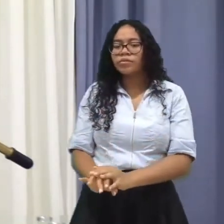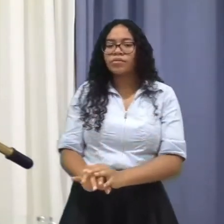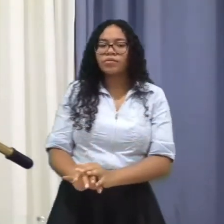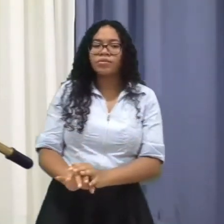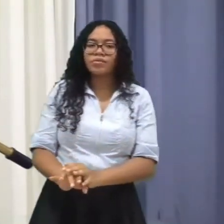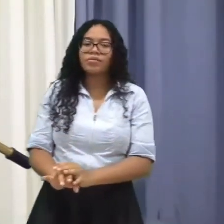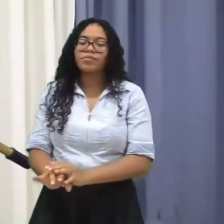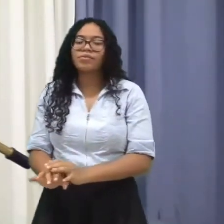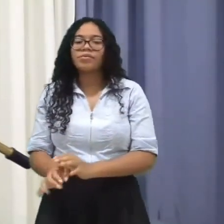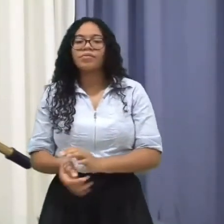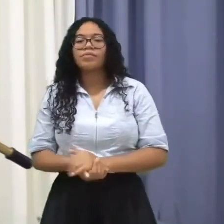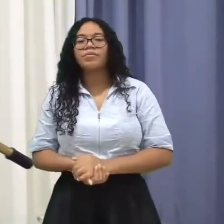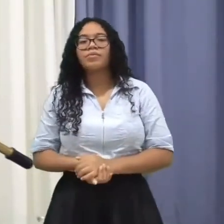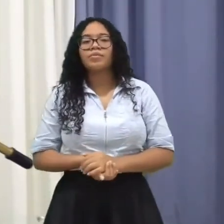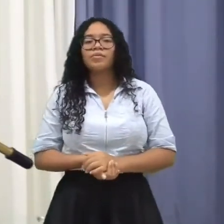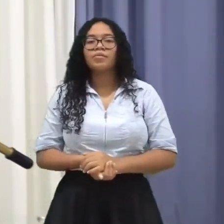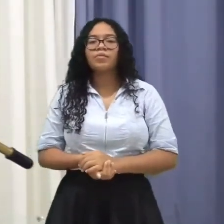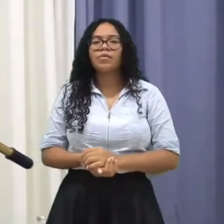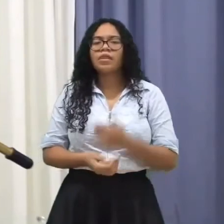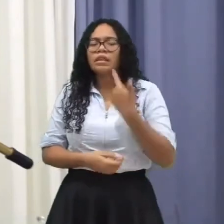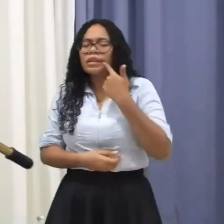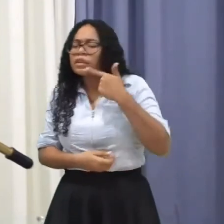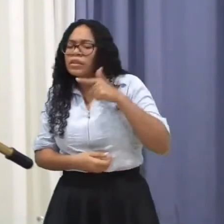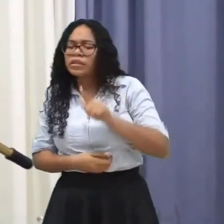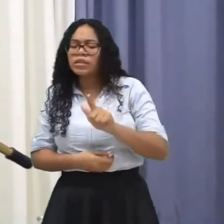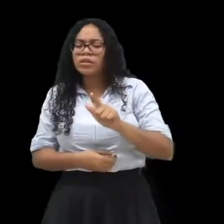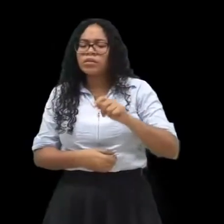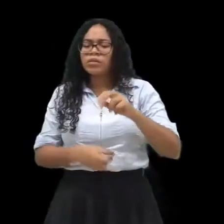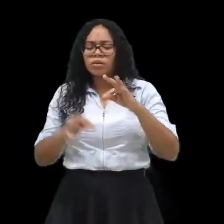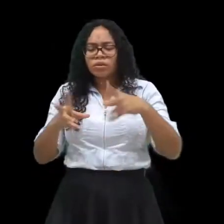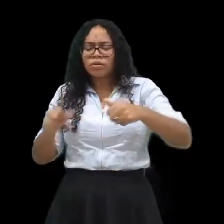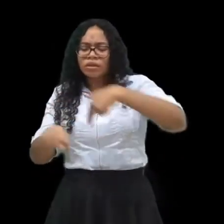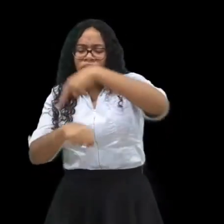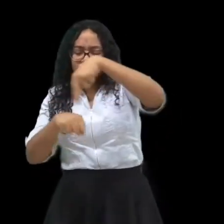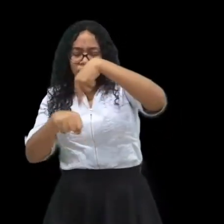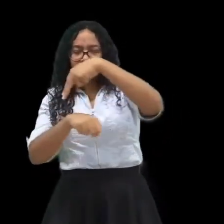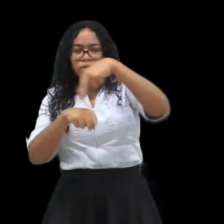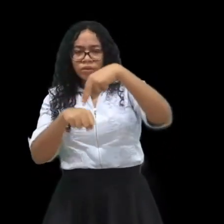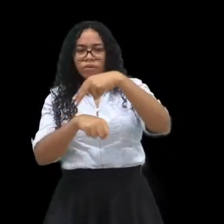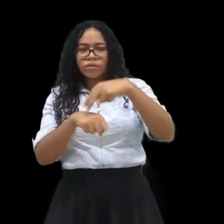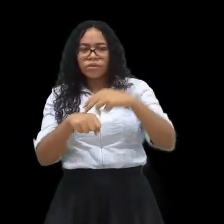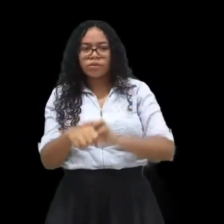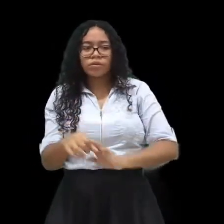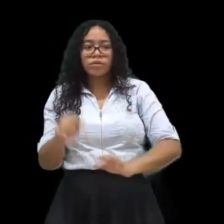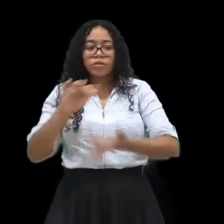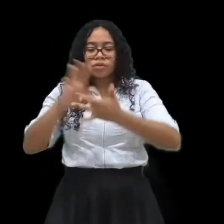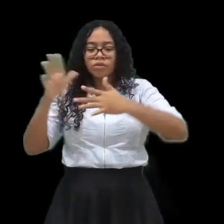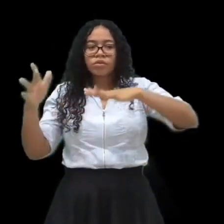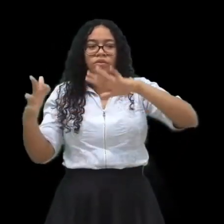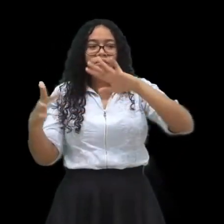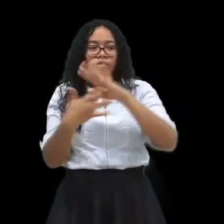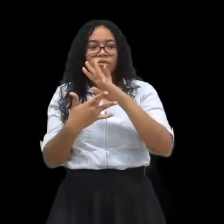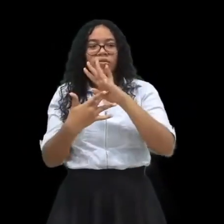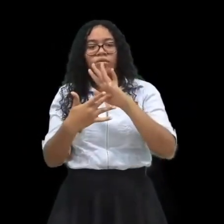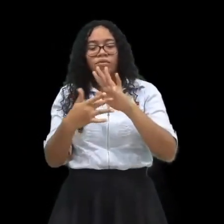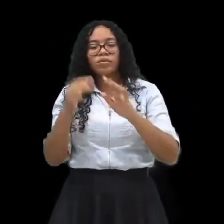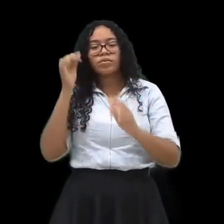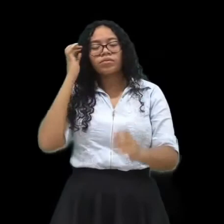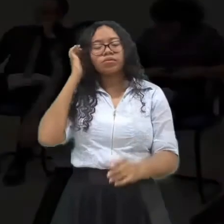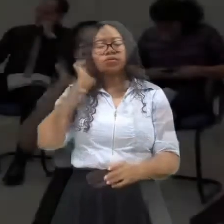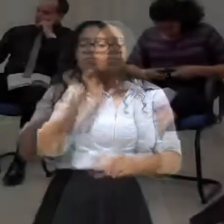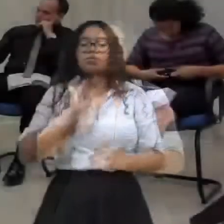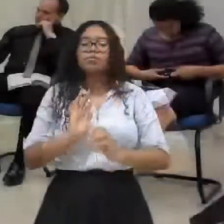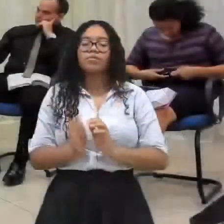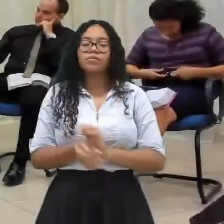tribos e povos e línguas, que estavam diante do trono e perante o Cordeiro, trajando vestes brancas e com palmas nas